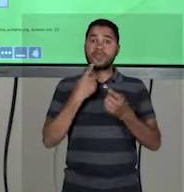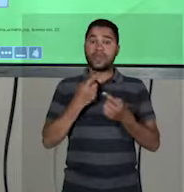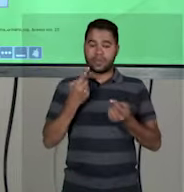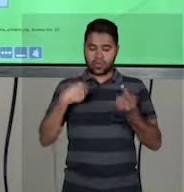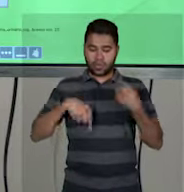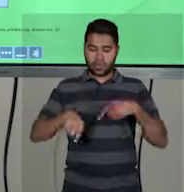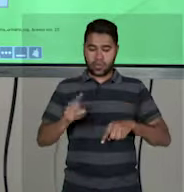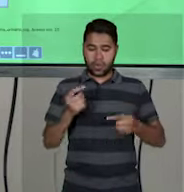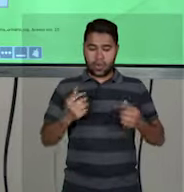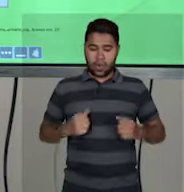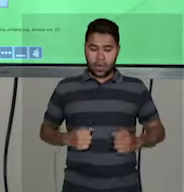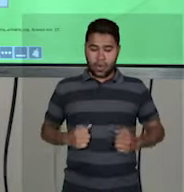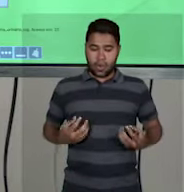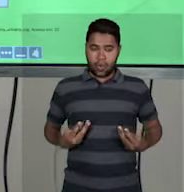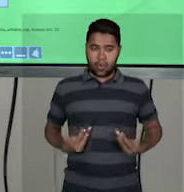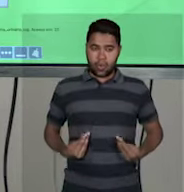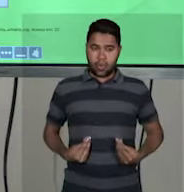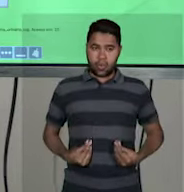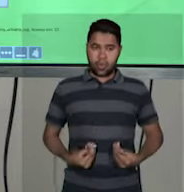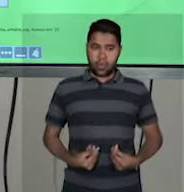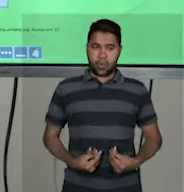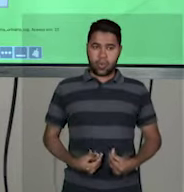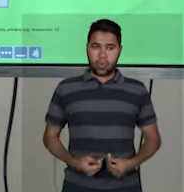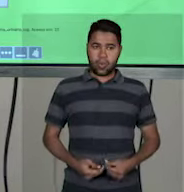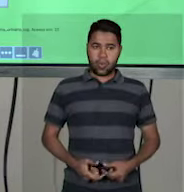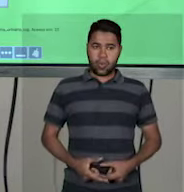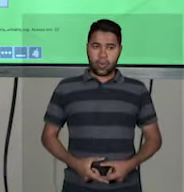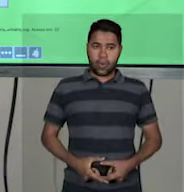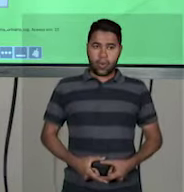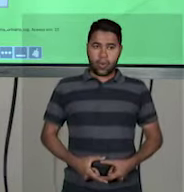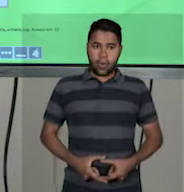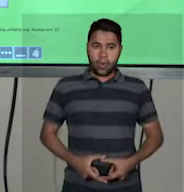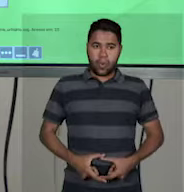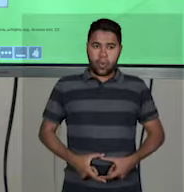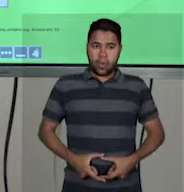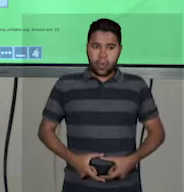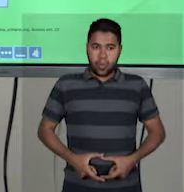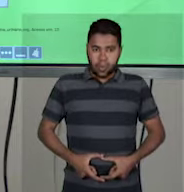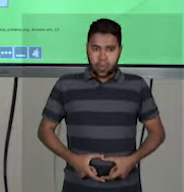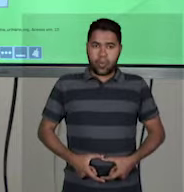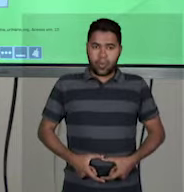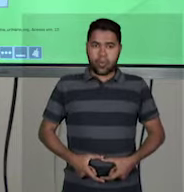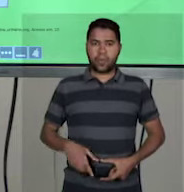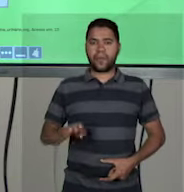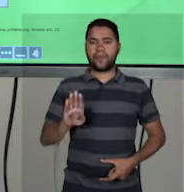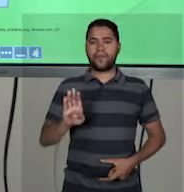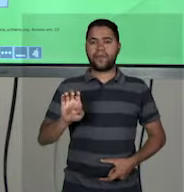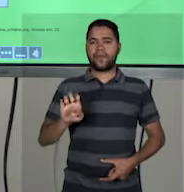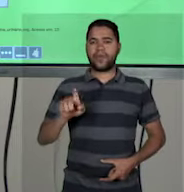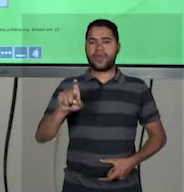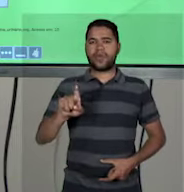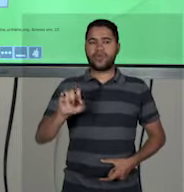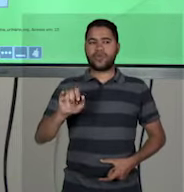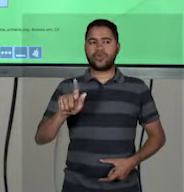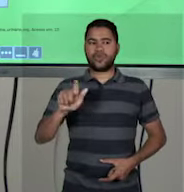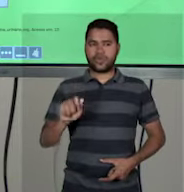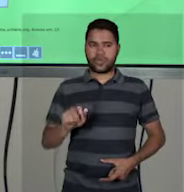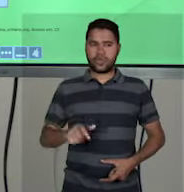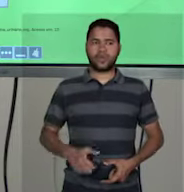vai armazenar parte dessa água com as excretas lá na bexiga, que fica na